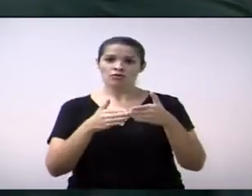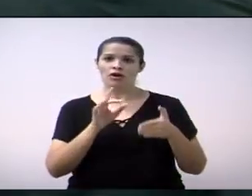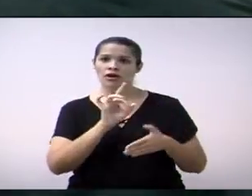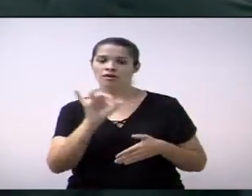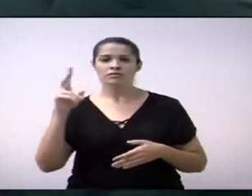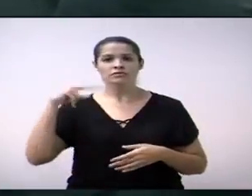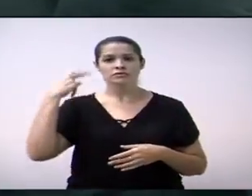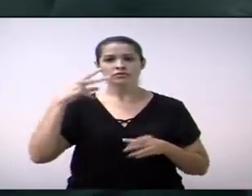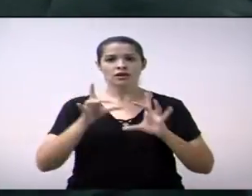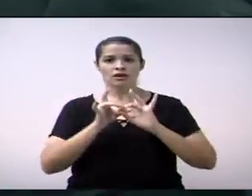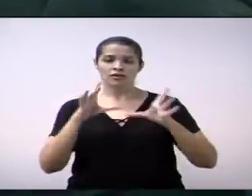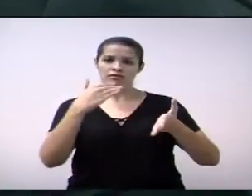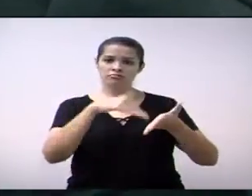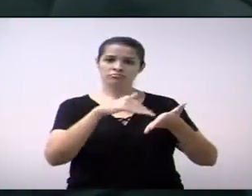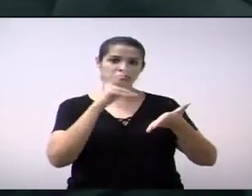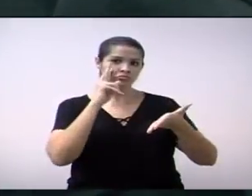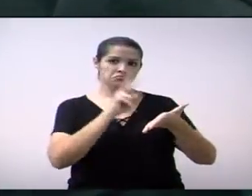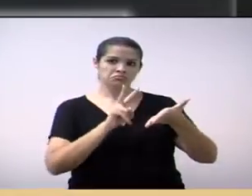vereadores na Secretaria da Casa.